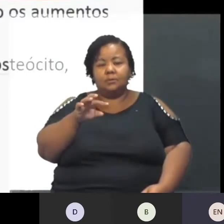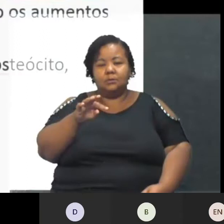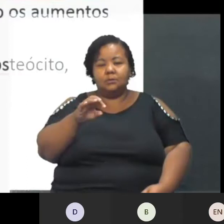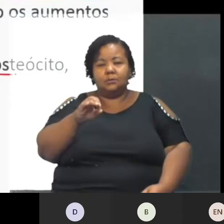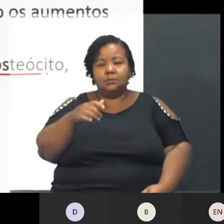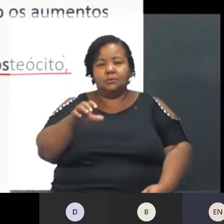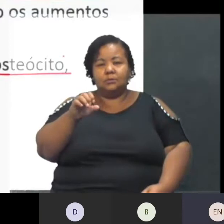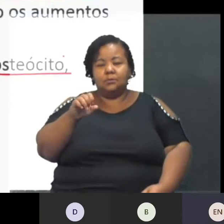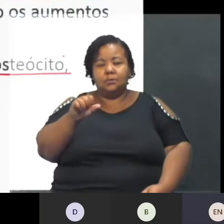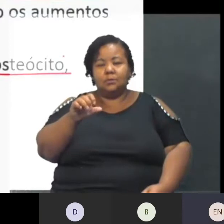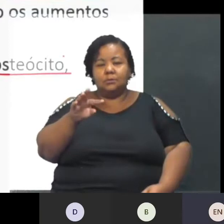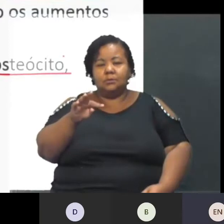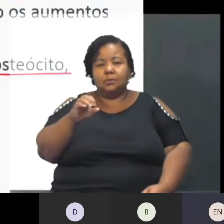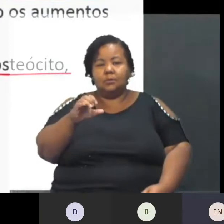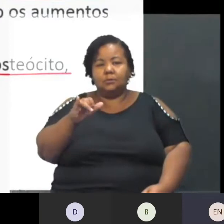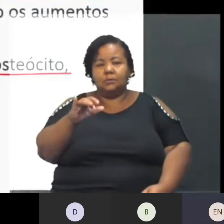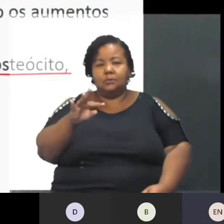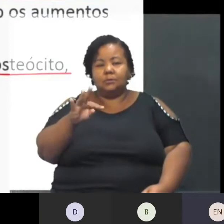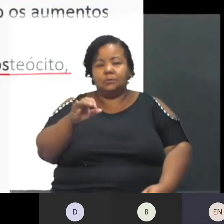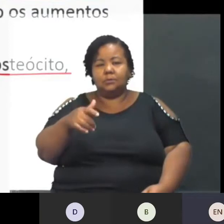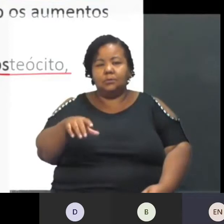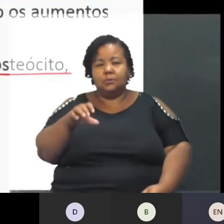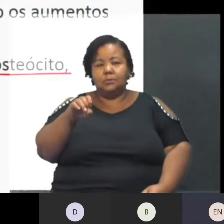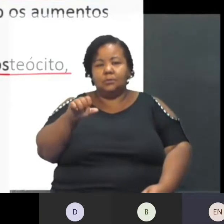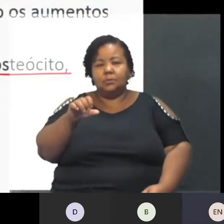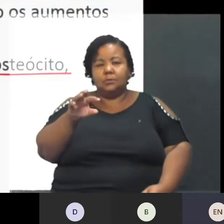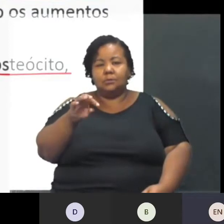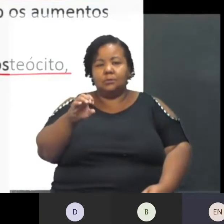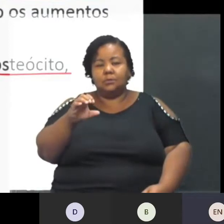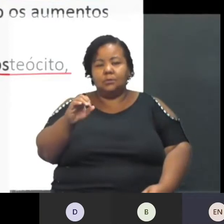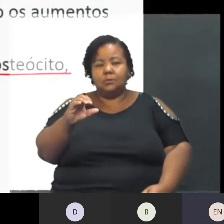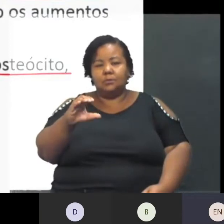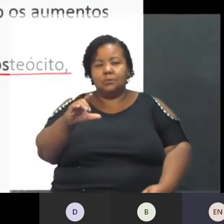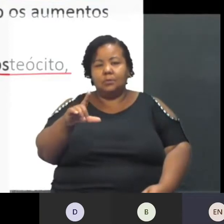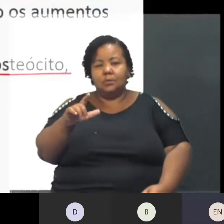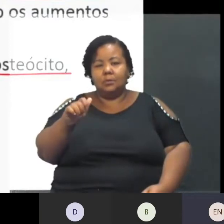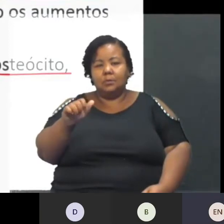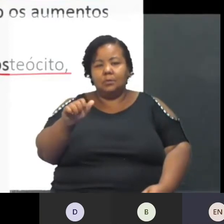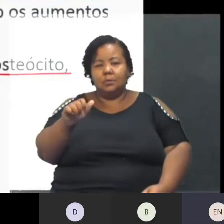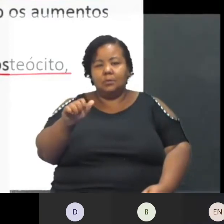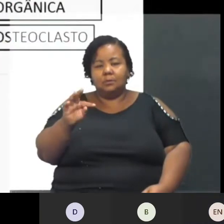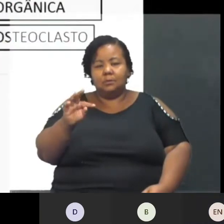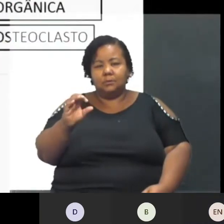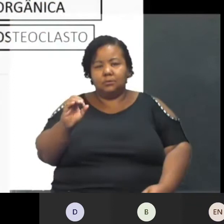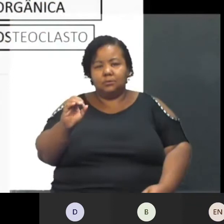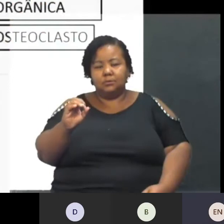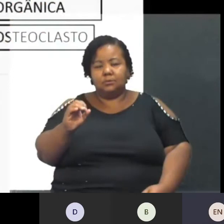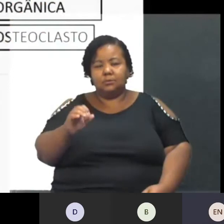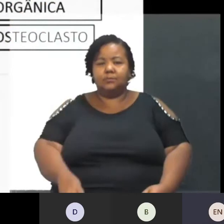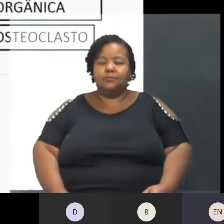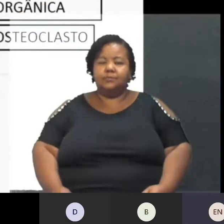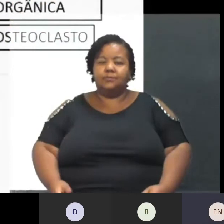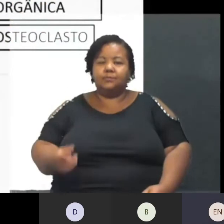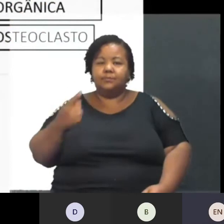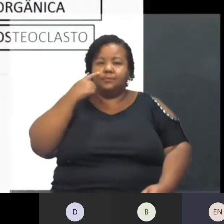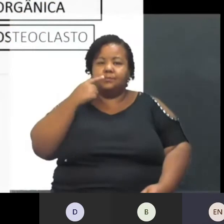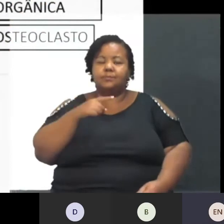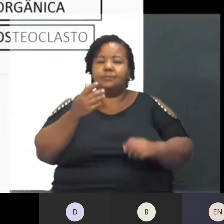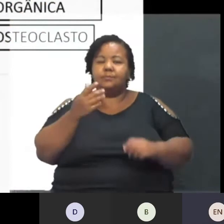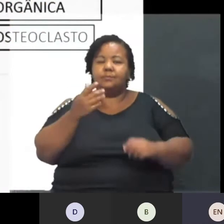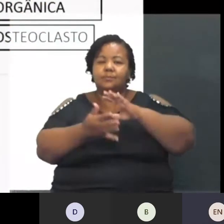óssea, o osteócito, o osteoblasto e o osteoclasto. Então, observe na